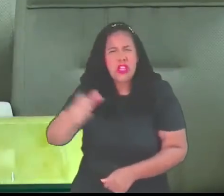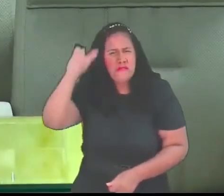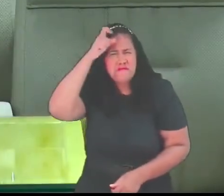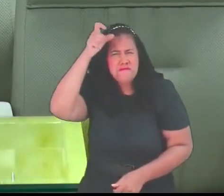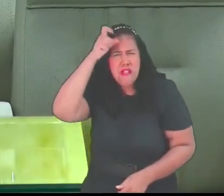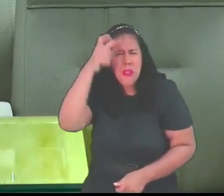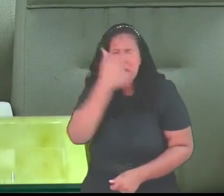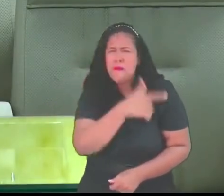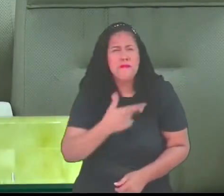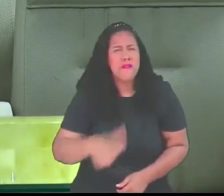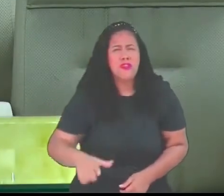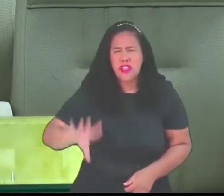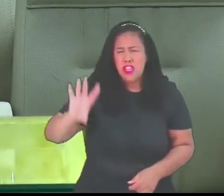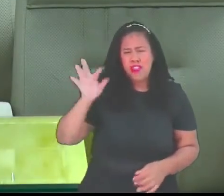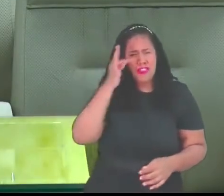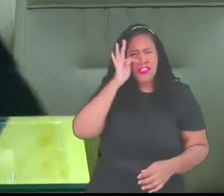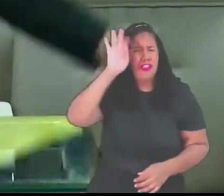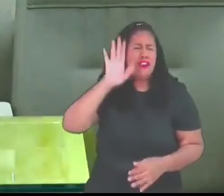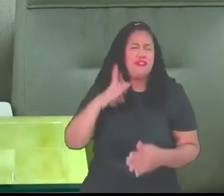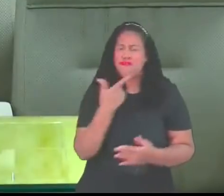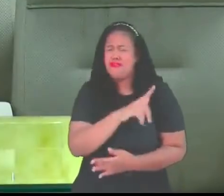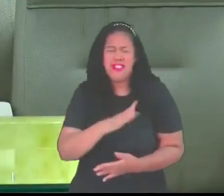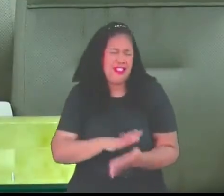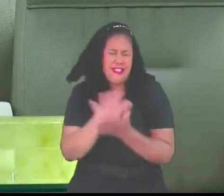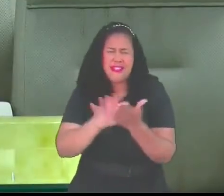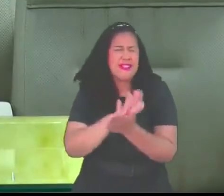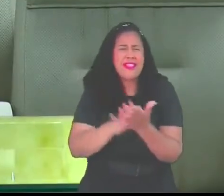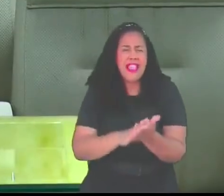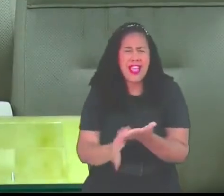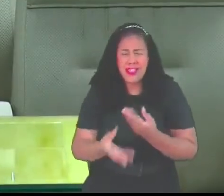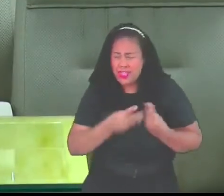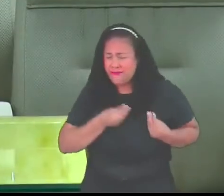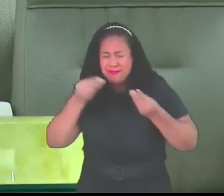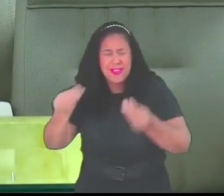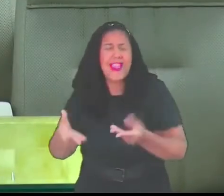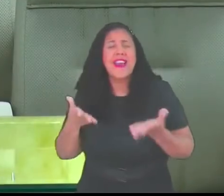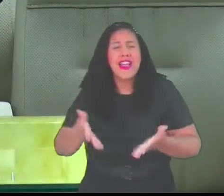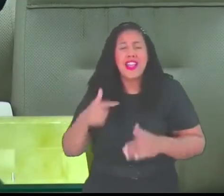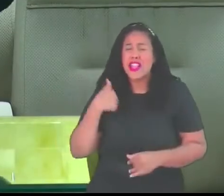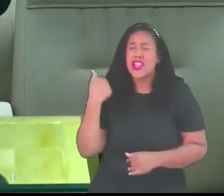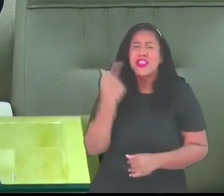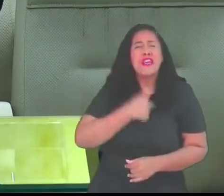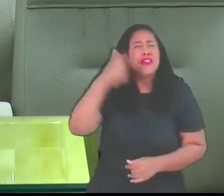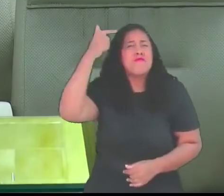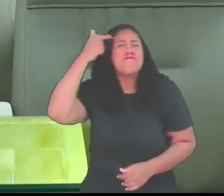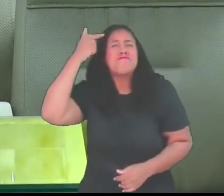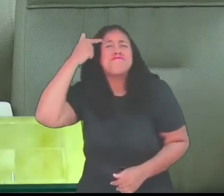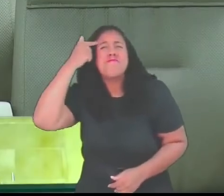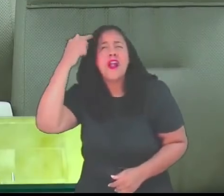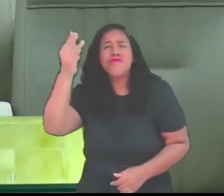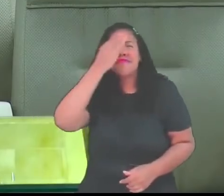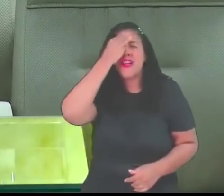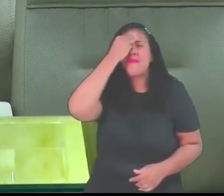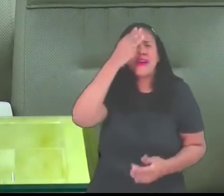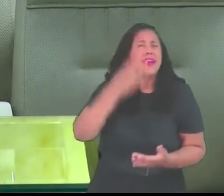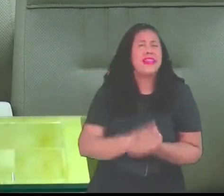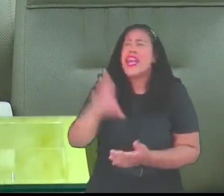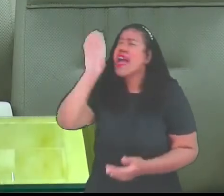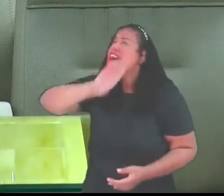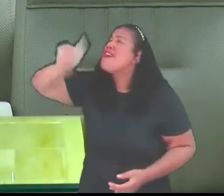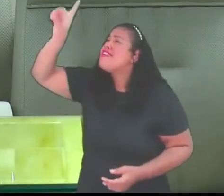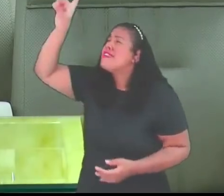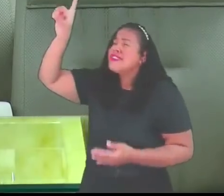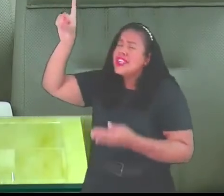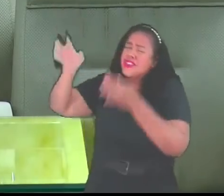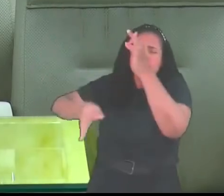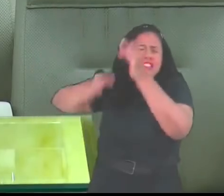não tem ideologia, não tem nada que tire isso. Mas na nossa cabeça, no nosso coração, é Ele que